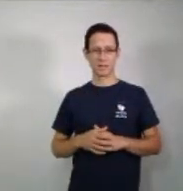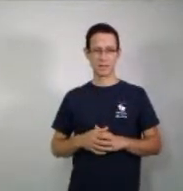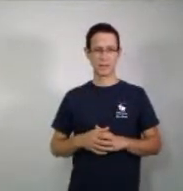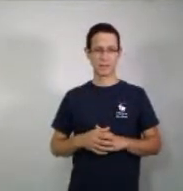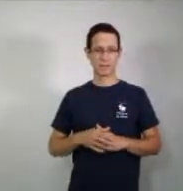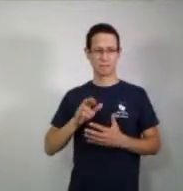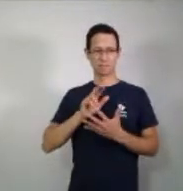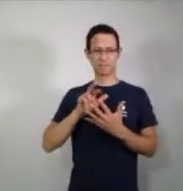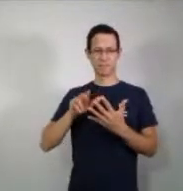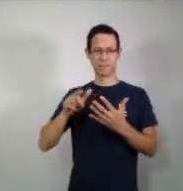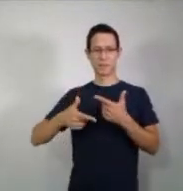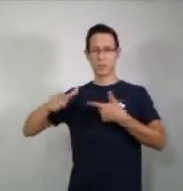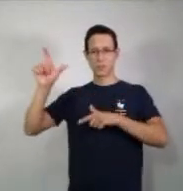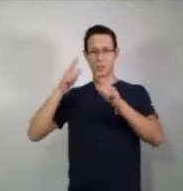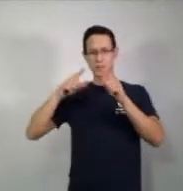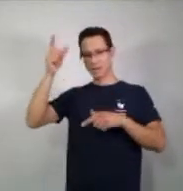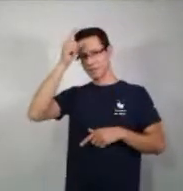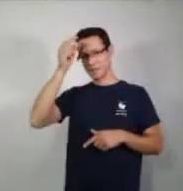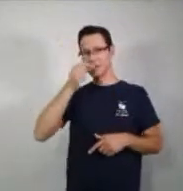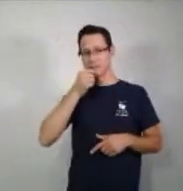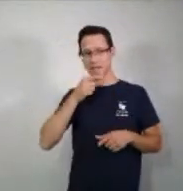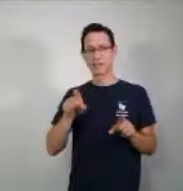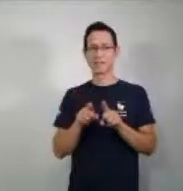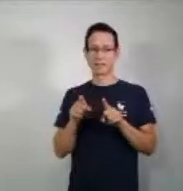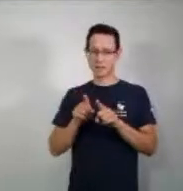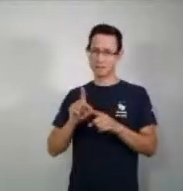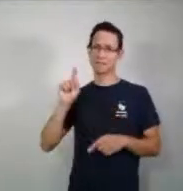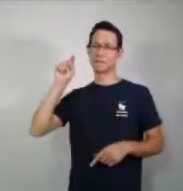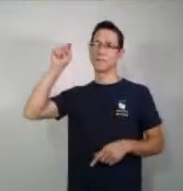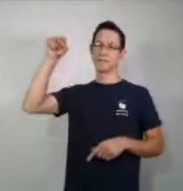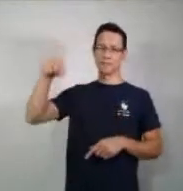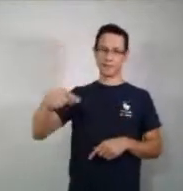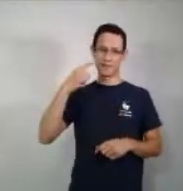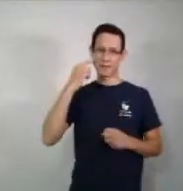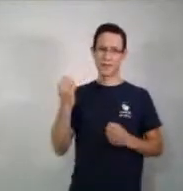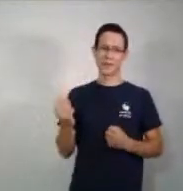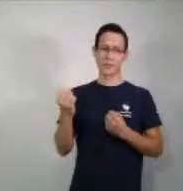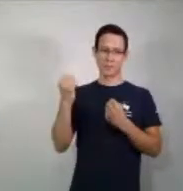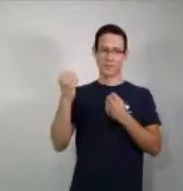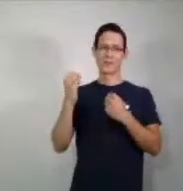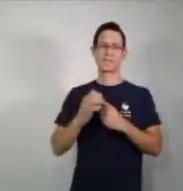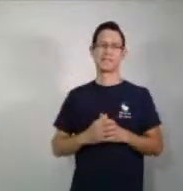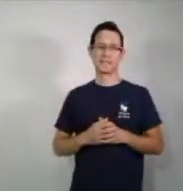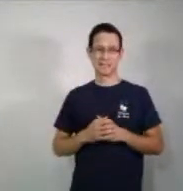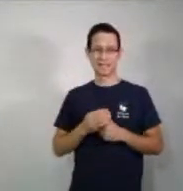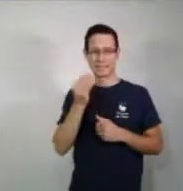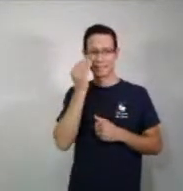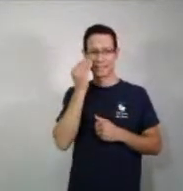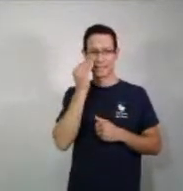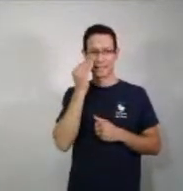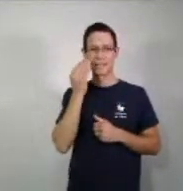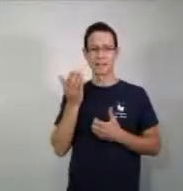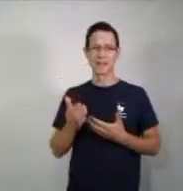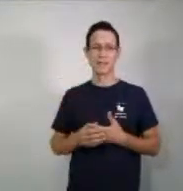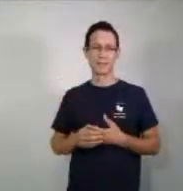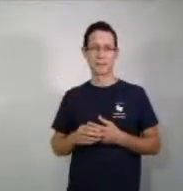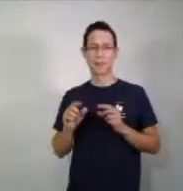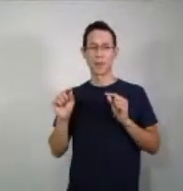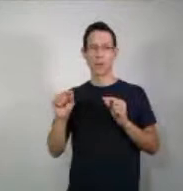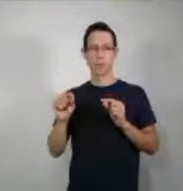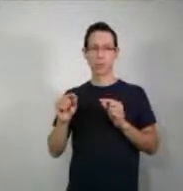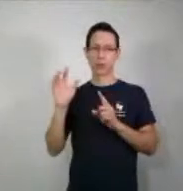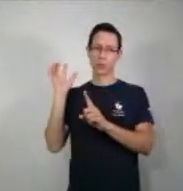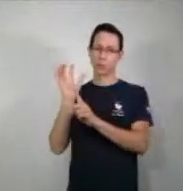enfim, tem uma série de outros estrangeiros que também vieram por força, ou um pouco antes, ou por força, né, da